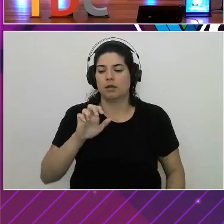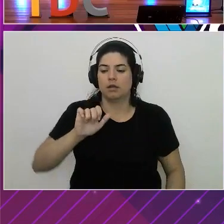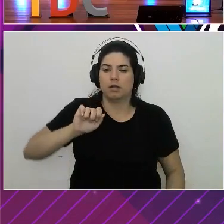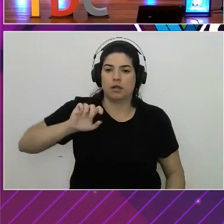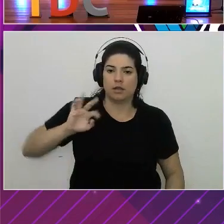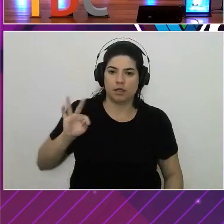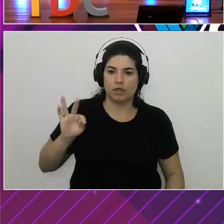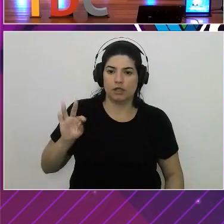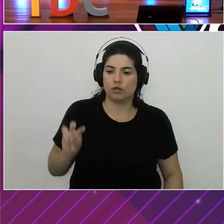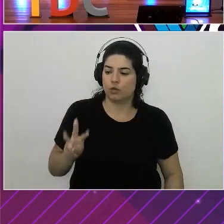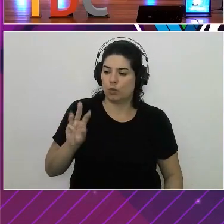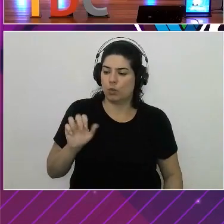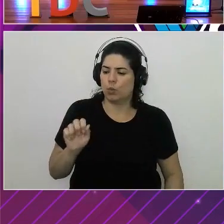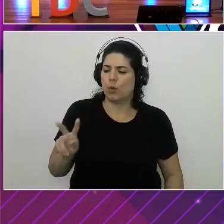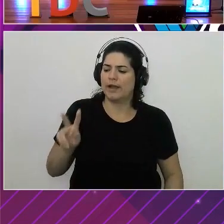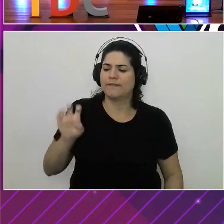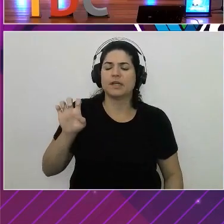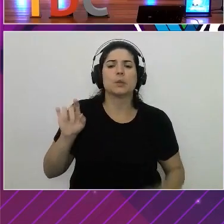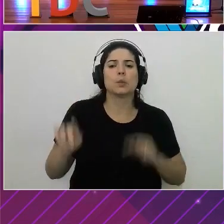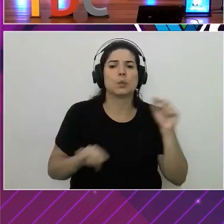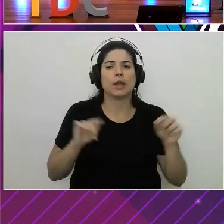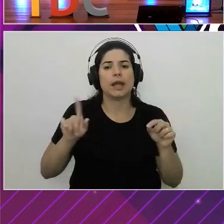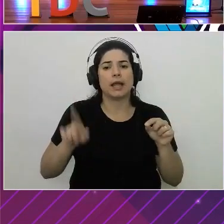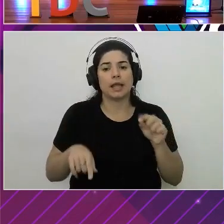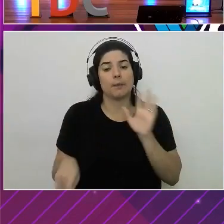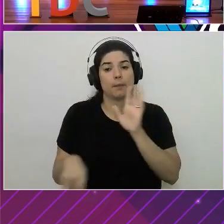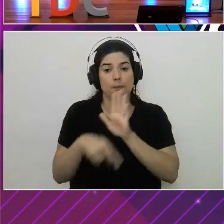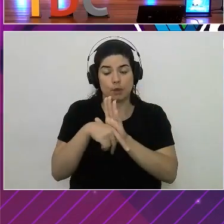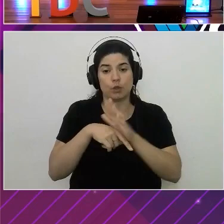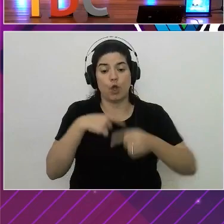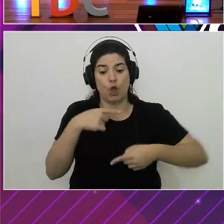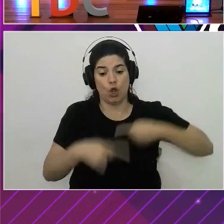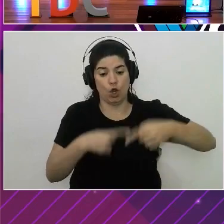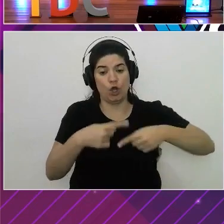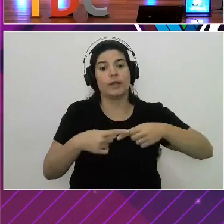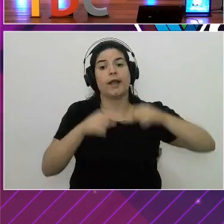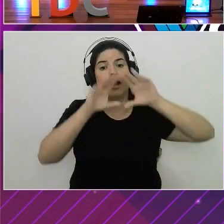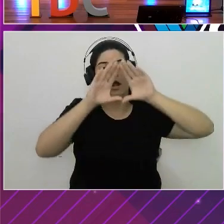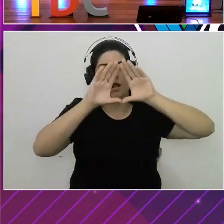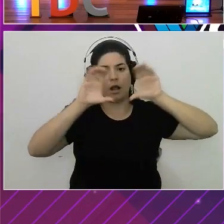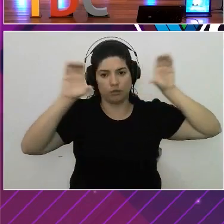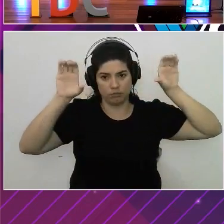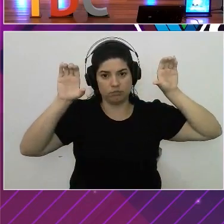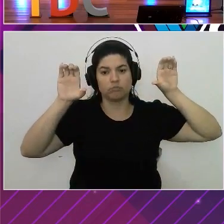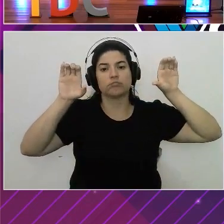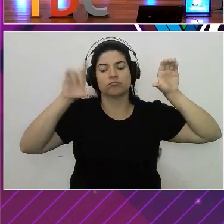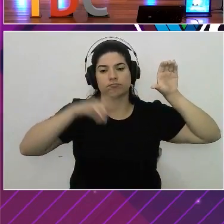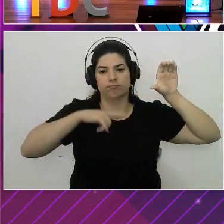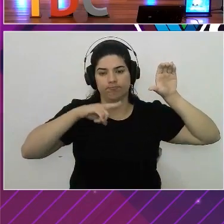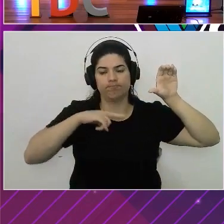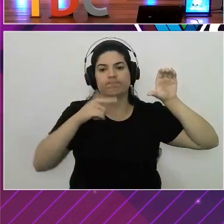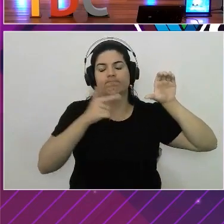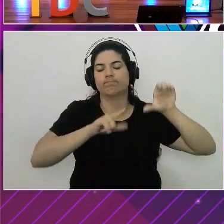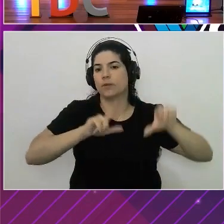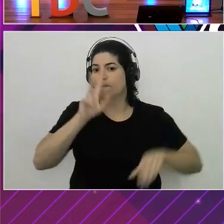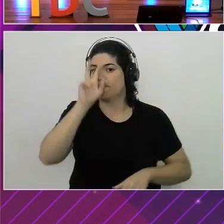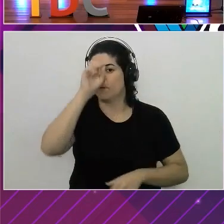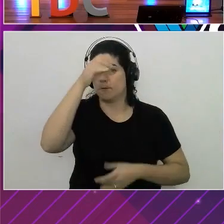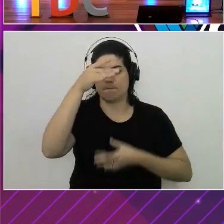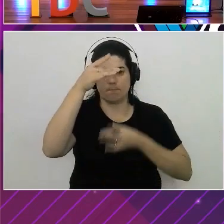é um motor de MySQL que roda em cloud. Ele é um motor de alta performance. E ele veio